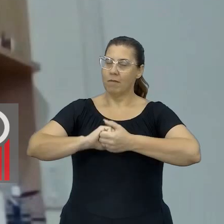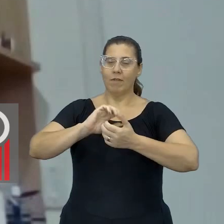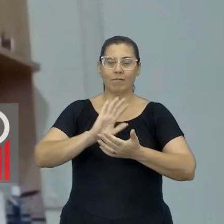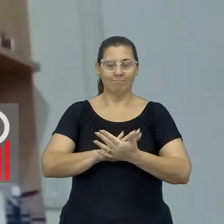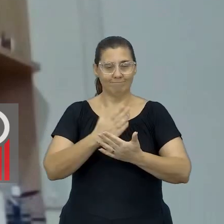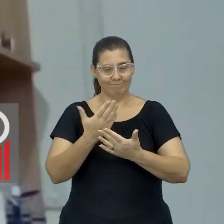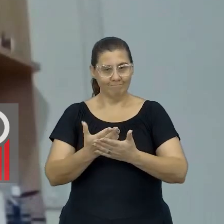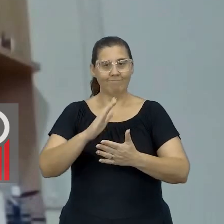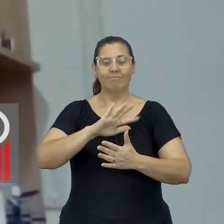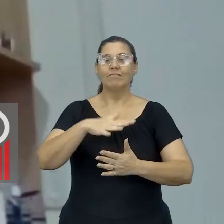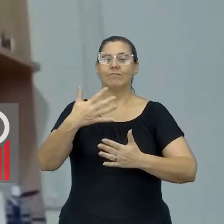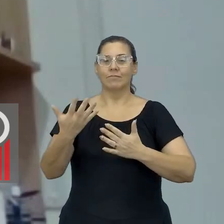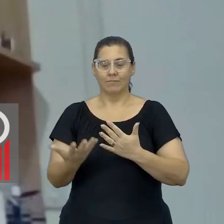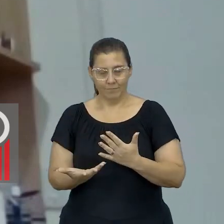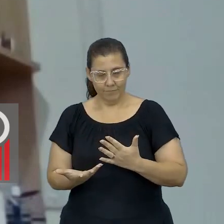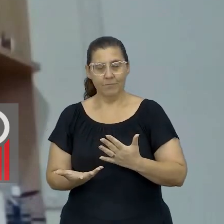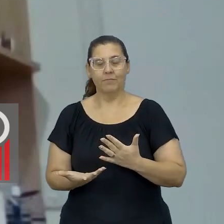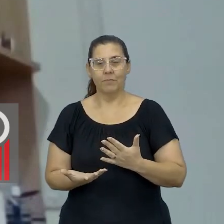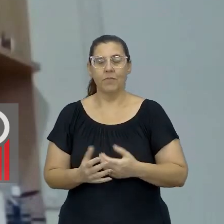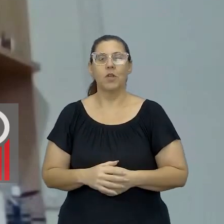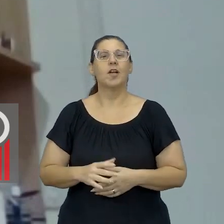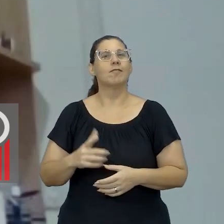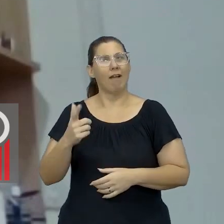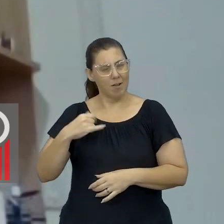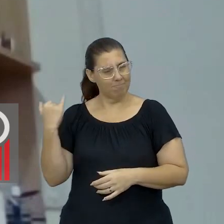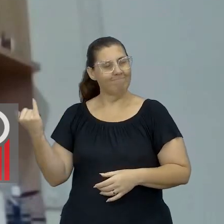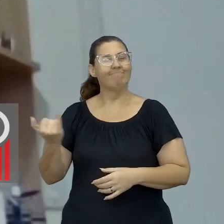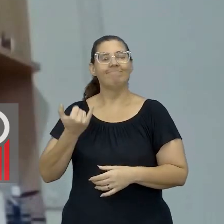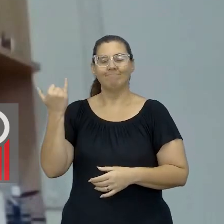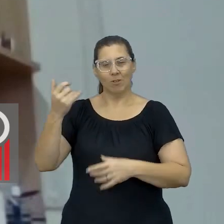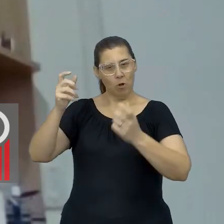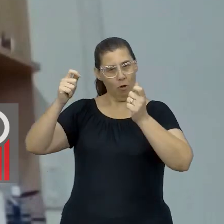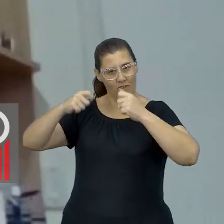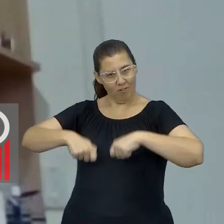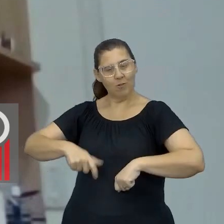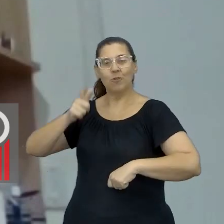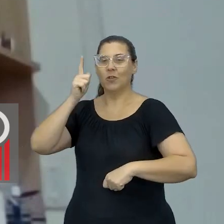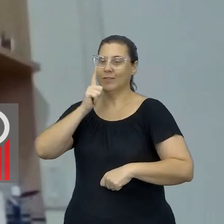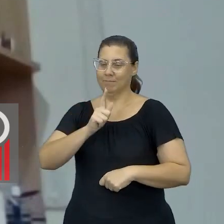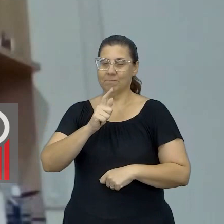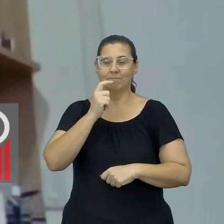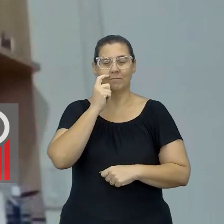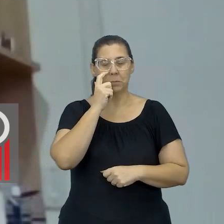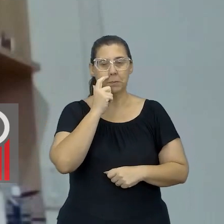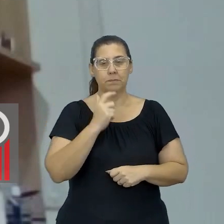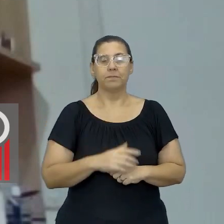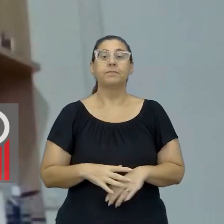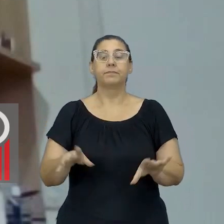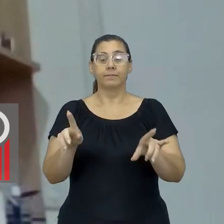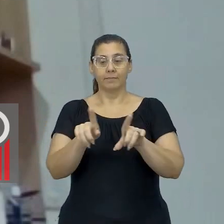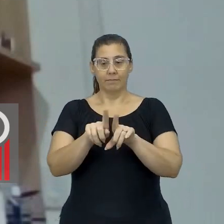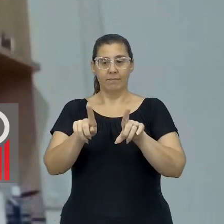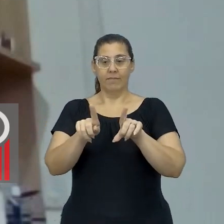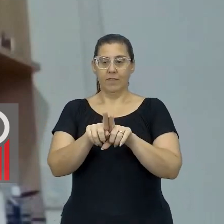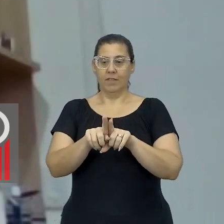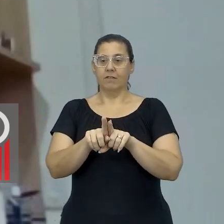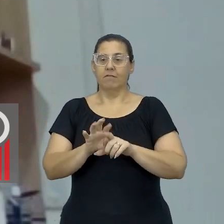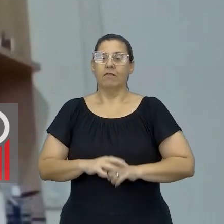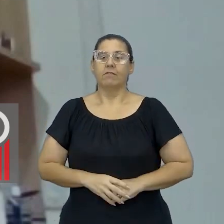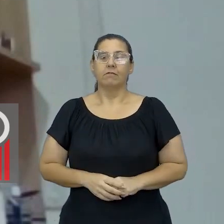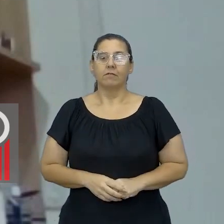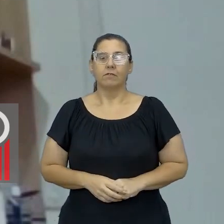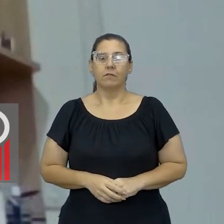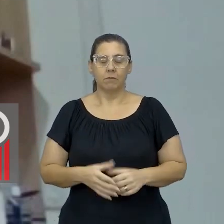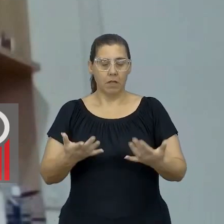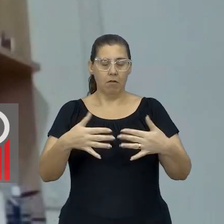intérpretes de Libras, uma conquista muito importante que a gente conseguiu esse ano. E também, para deixar ainda mais